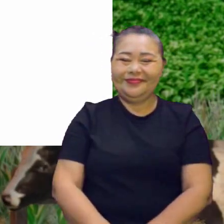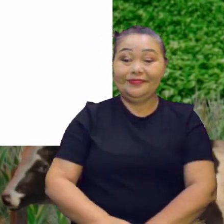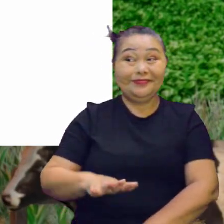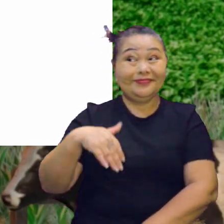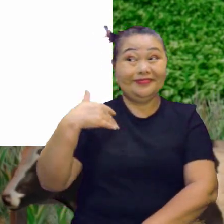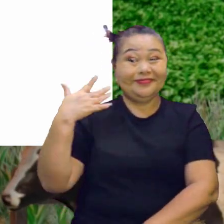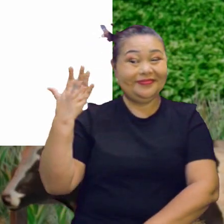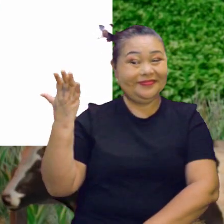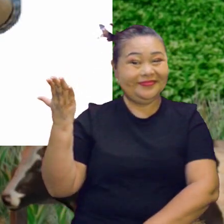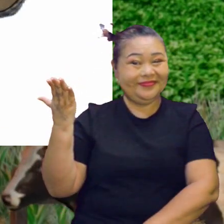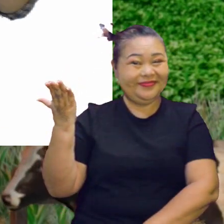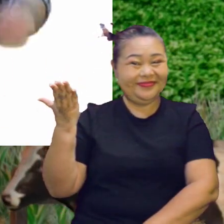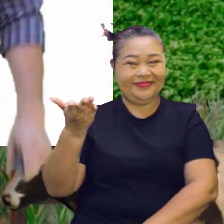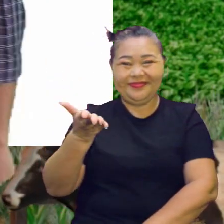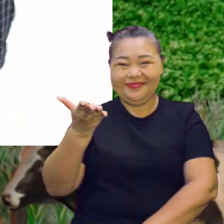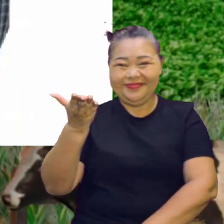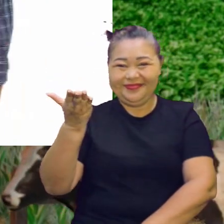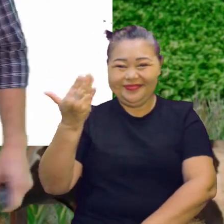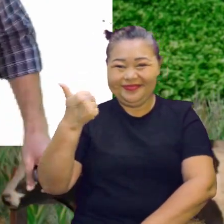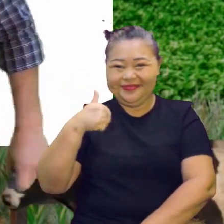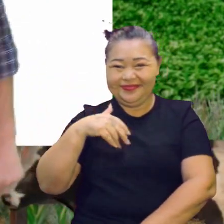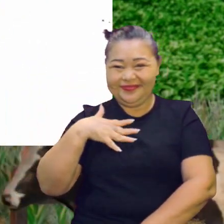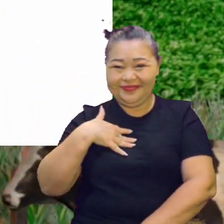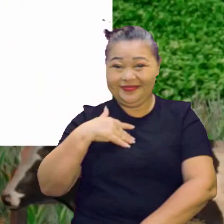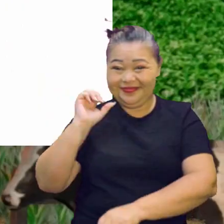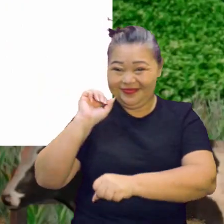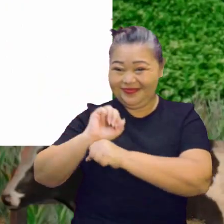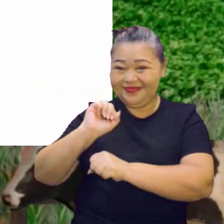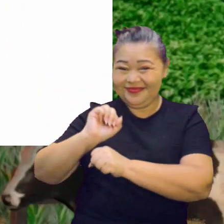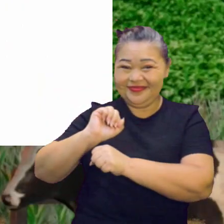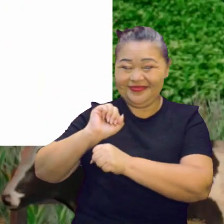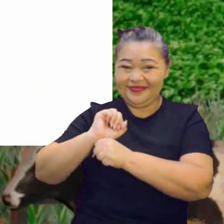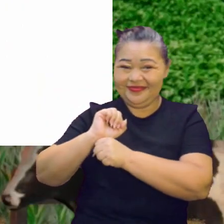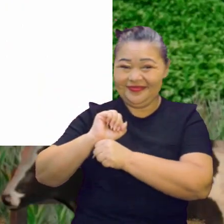Meus queridos, eu aqui, ó, aguardo. Olha,